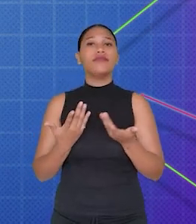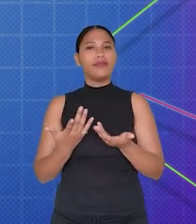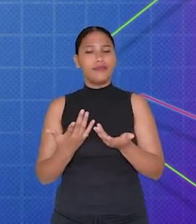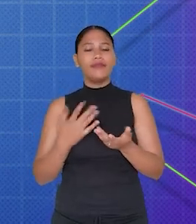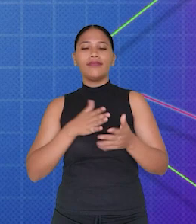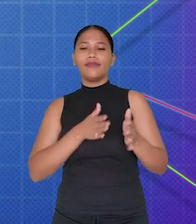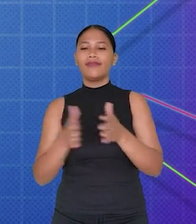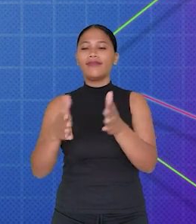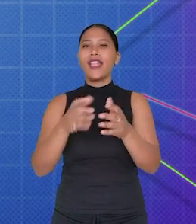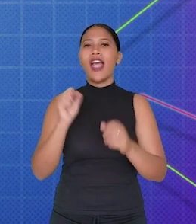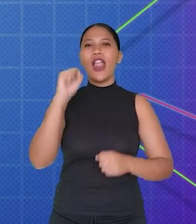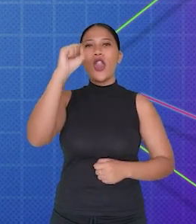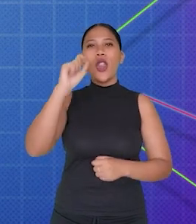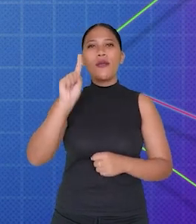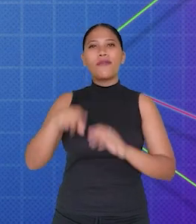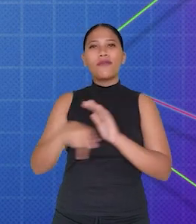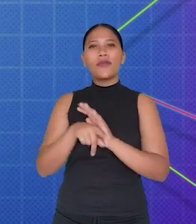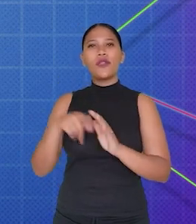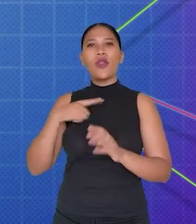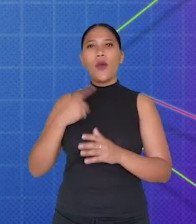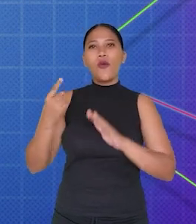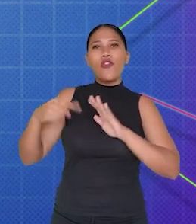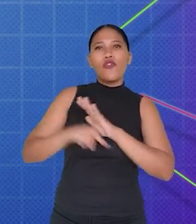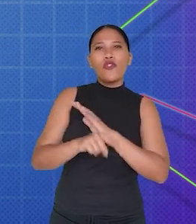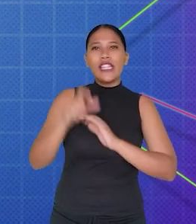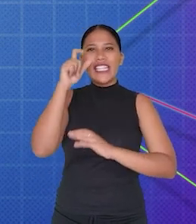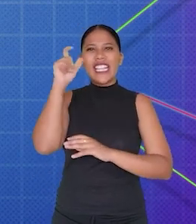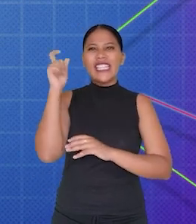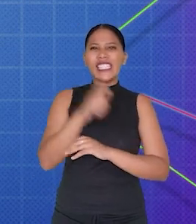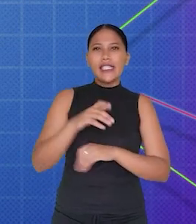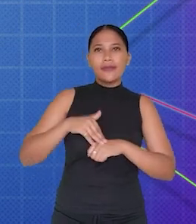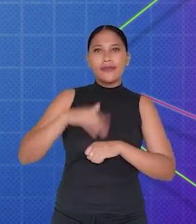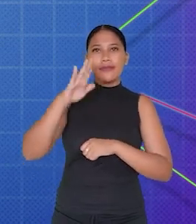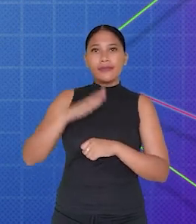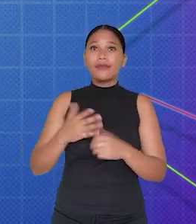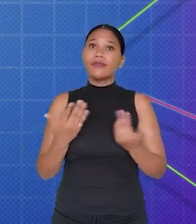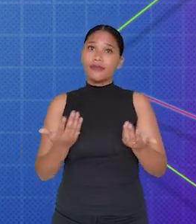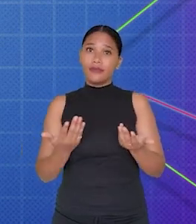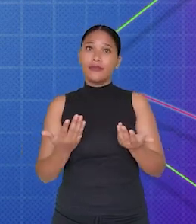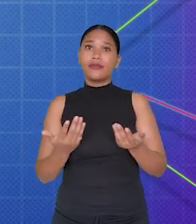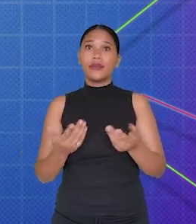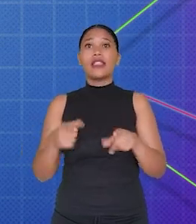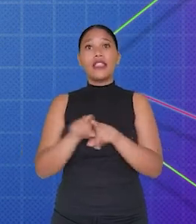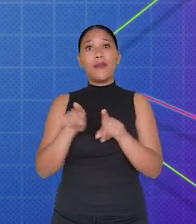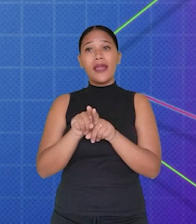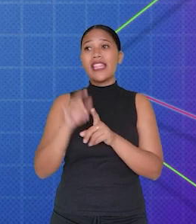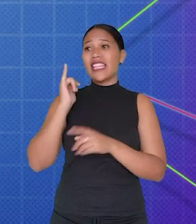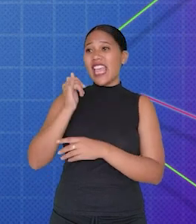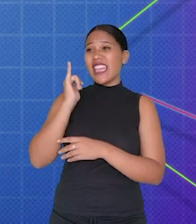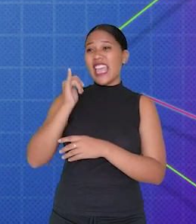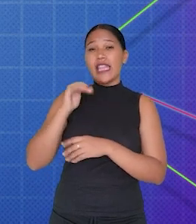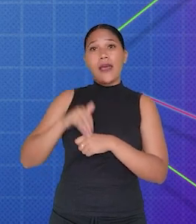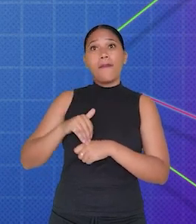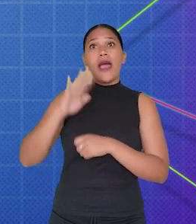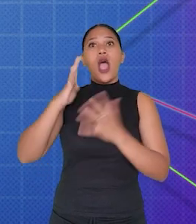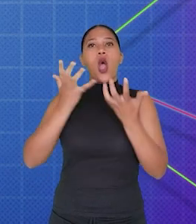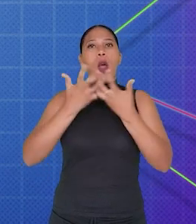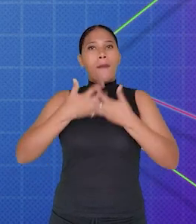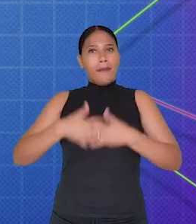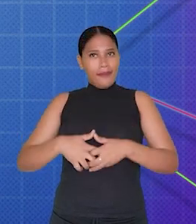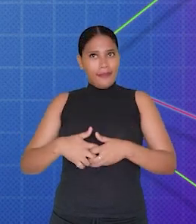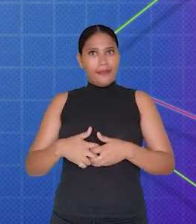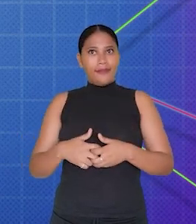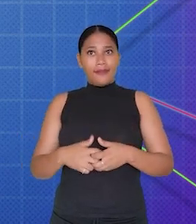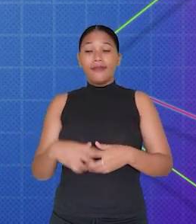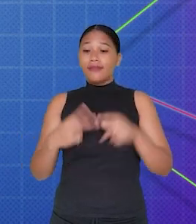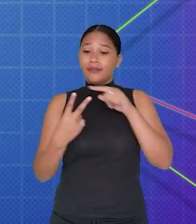disso, a jornada do herói ajuda a criar personagens mais profundos e interessantes, bem como um enredo mais rico e complexo. Os 12 passos